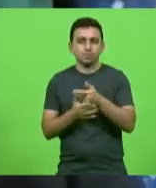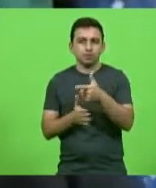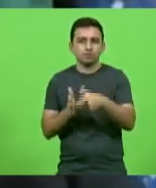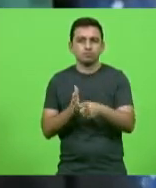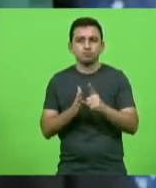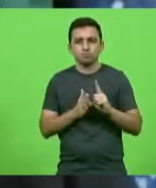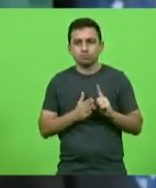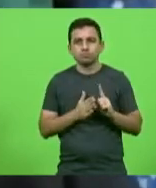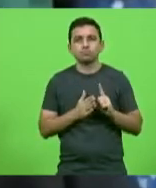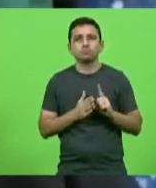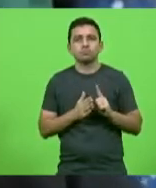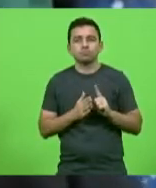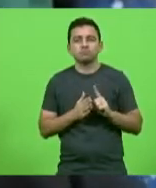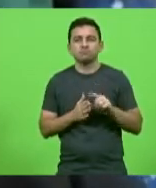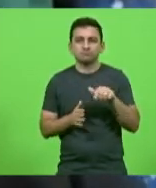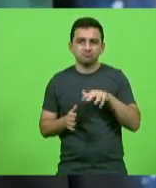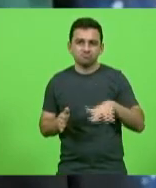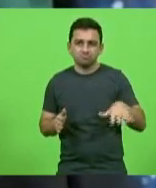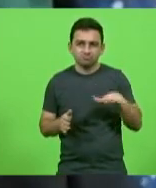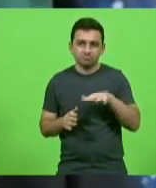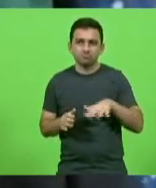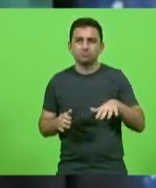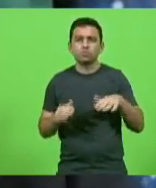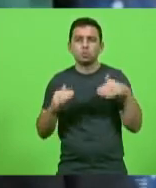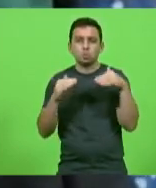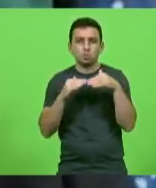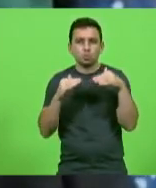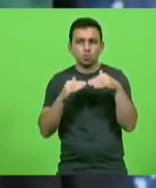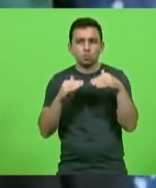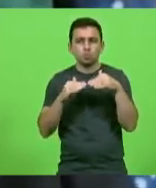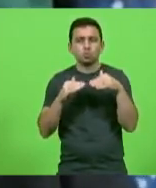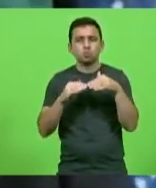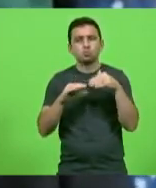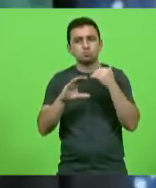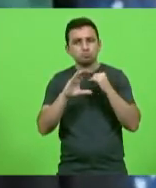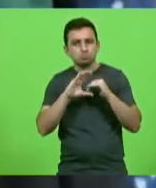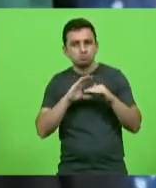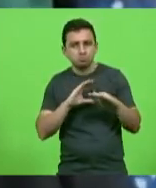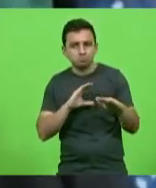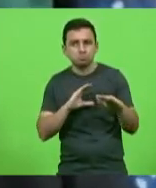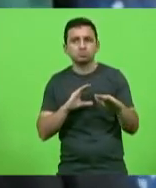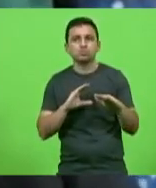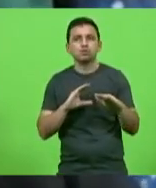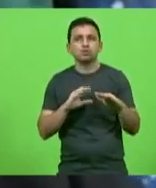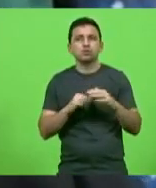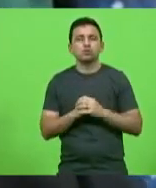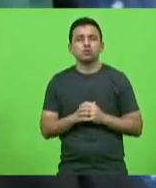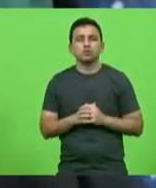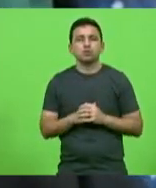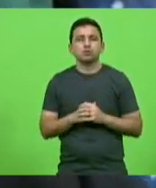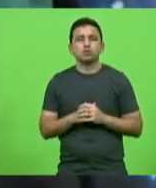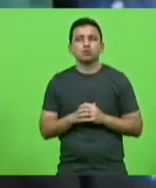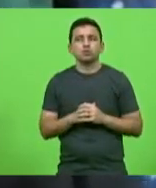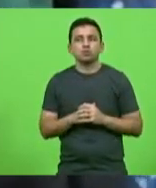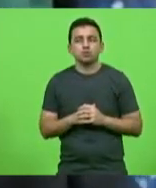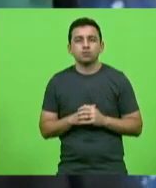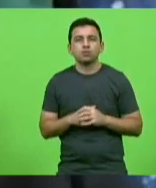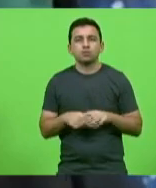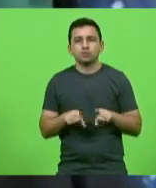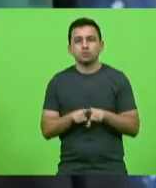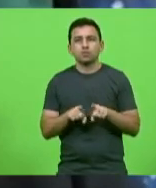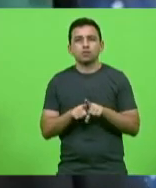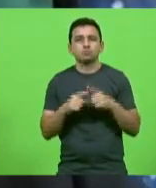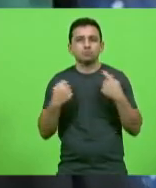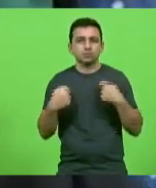o eles sobre o vereador manifestou sua concordância quanto aos caminhoneiros corroborando a excepcionalidade do procedimento